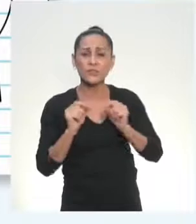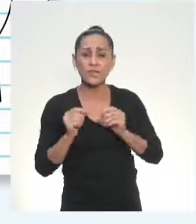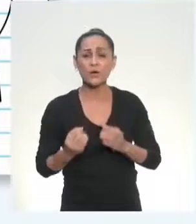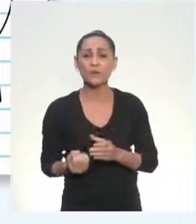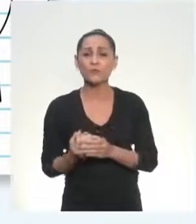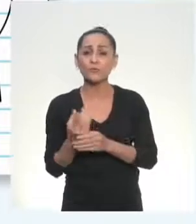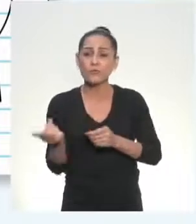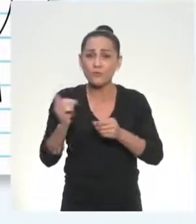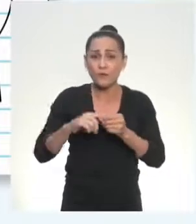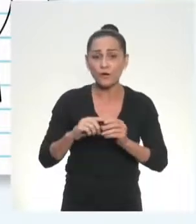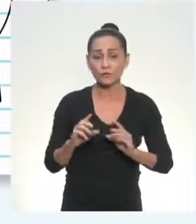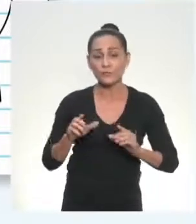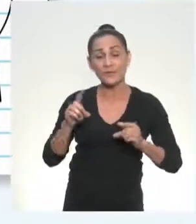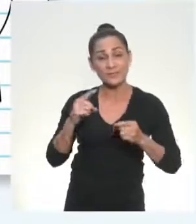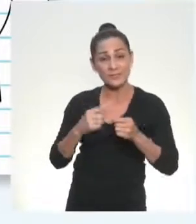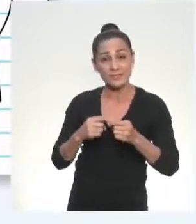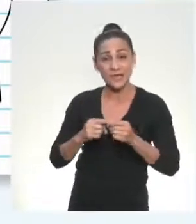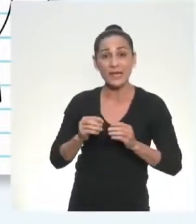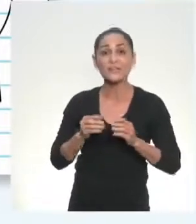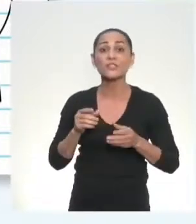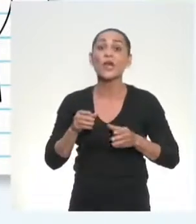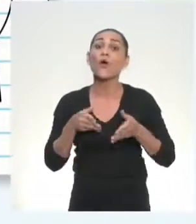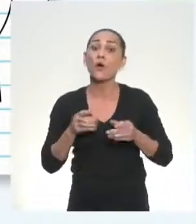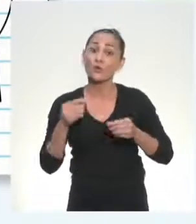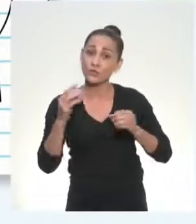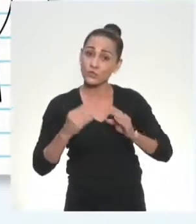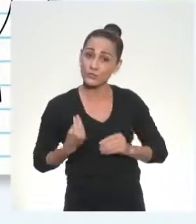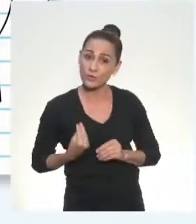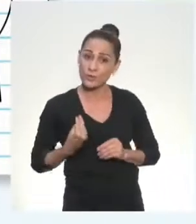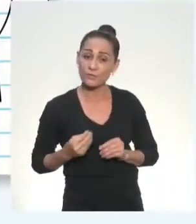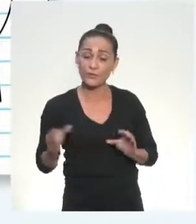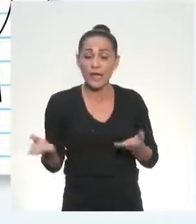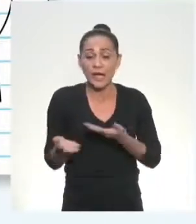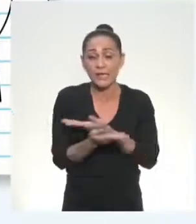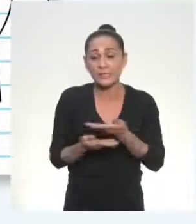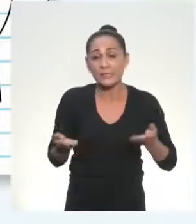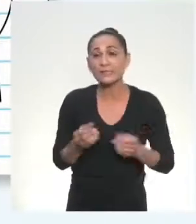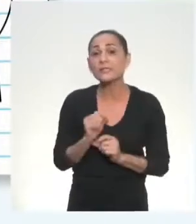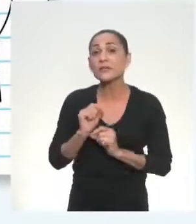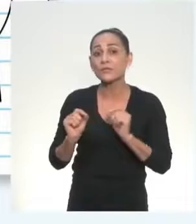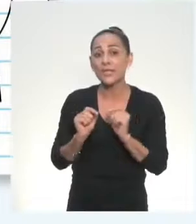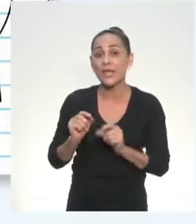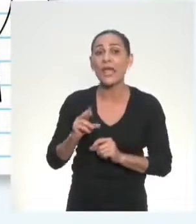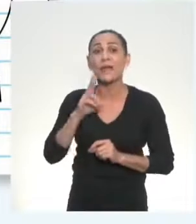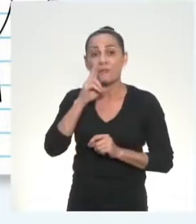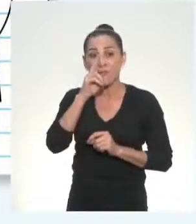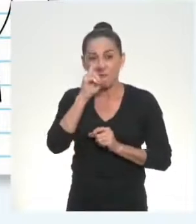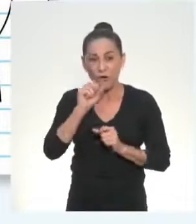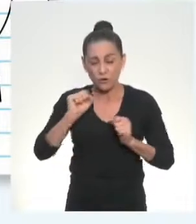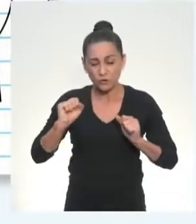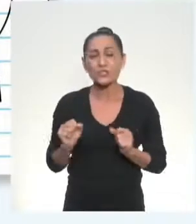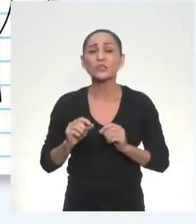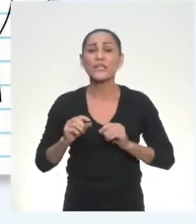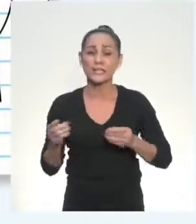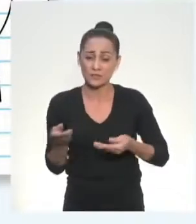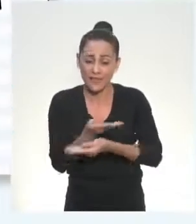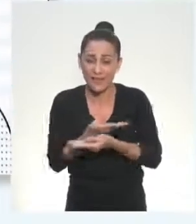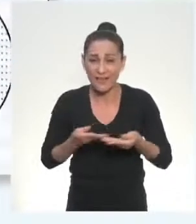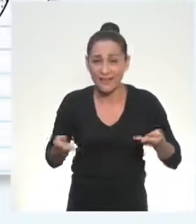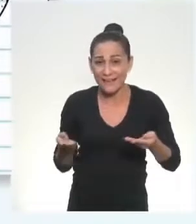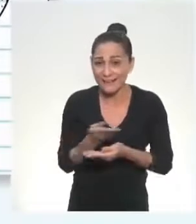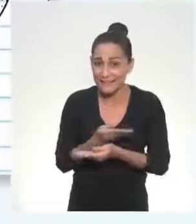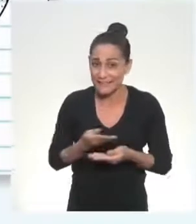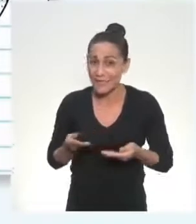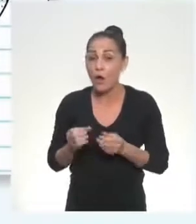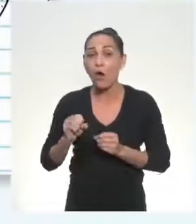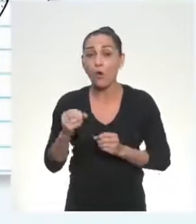origem, o que chamamos de movimento pendular. A esse critério de integração, damos o nome de forte intensidade relativa. No caso de cidades